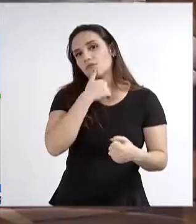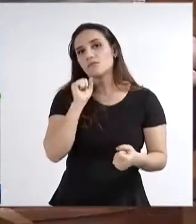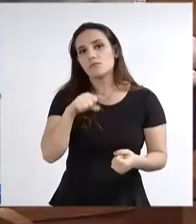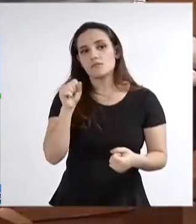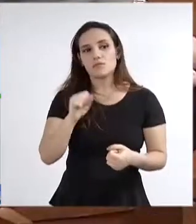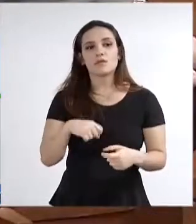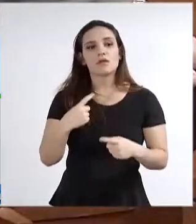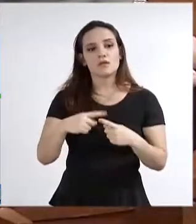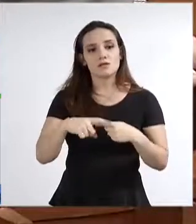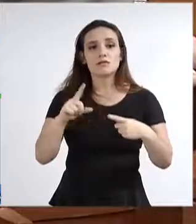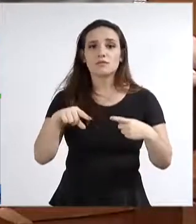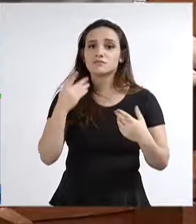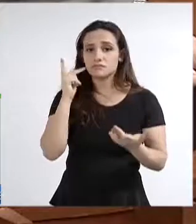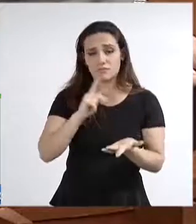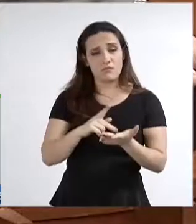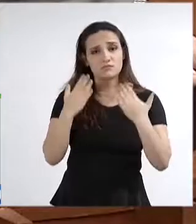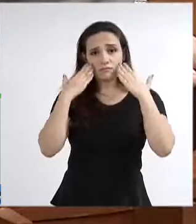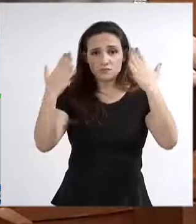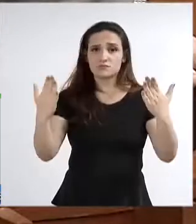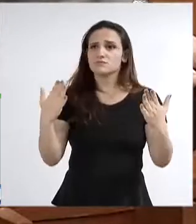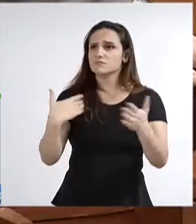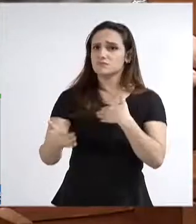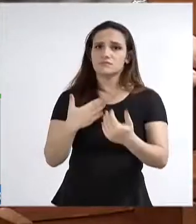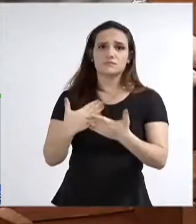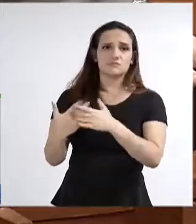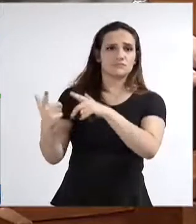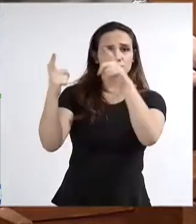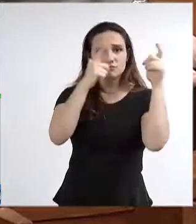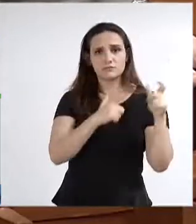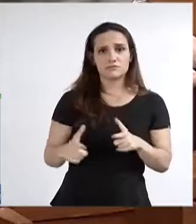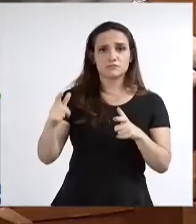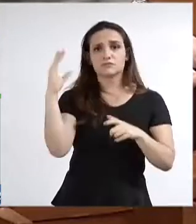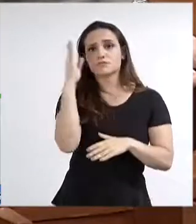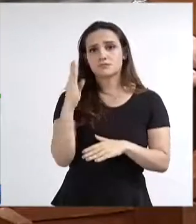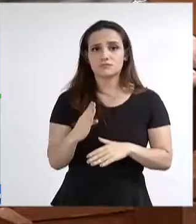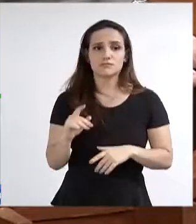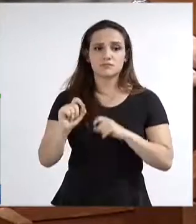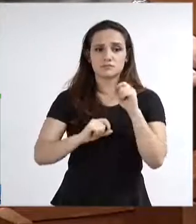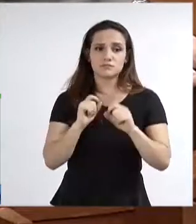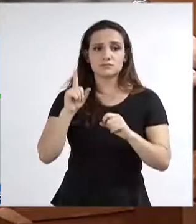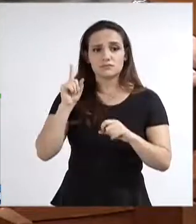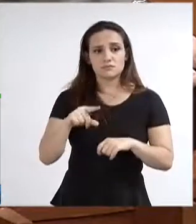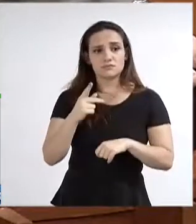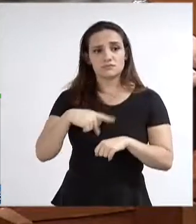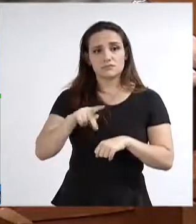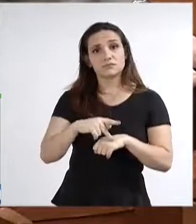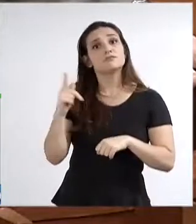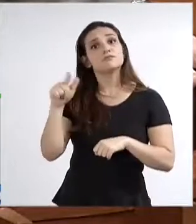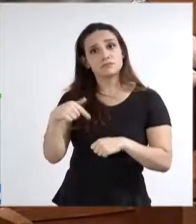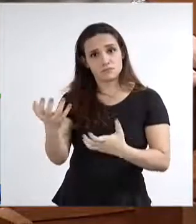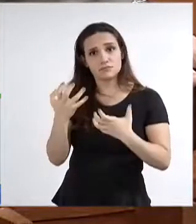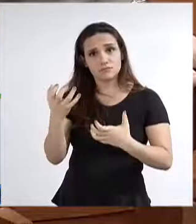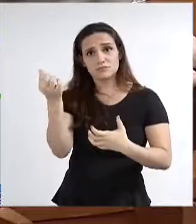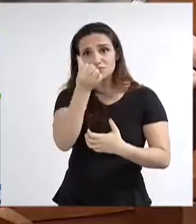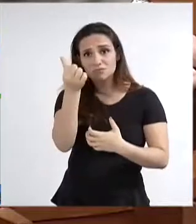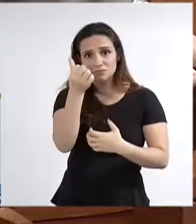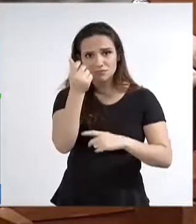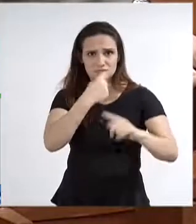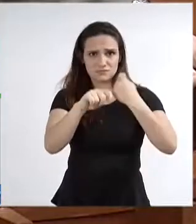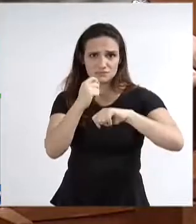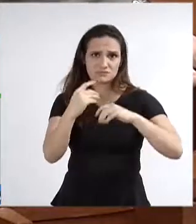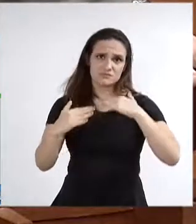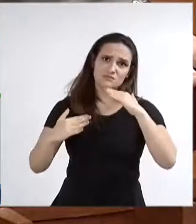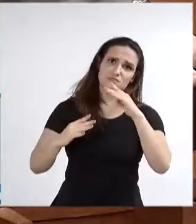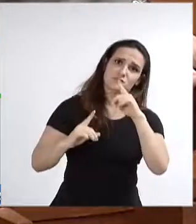profundamente uma realidade que ela existe dos 4 cantos desse país. Um país que caminha para a 6ª economia mundial, a gente vê